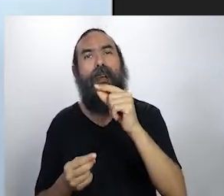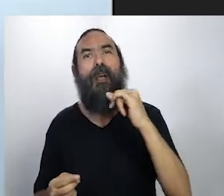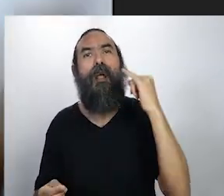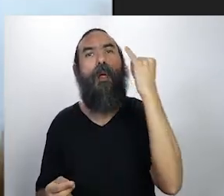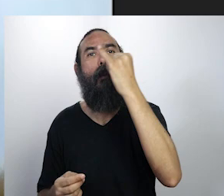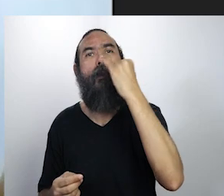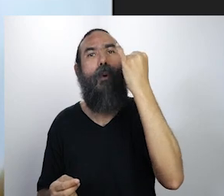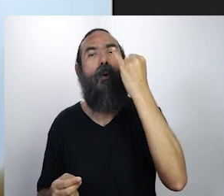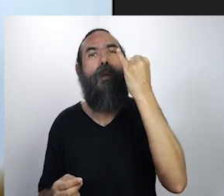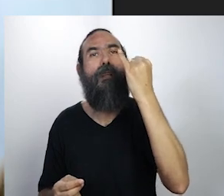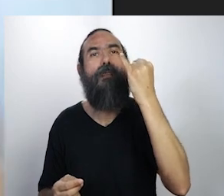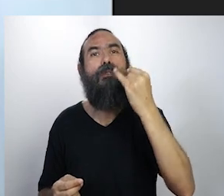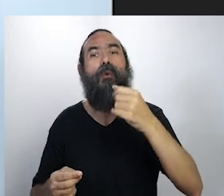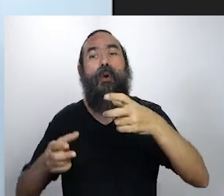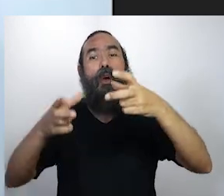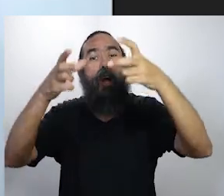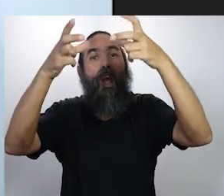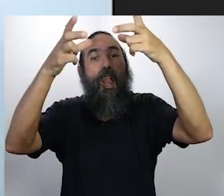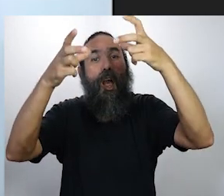essa